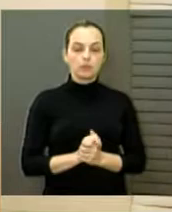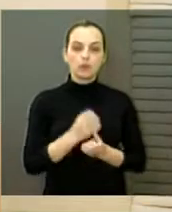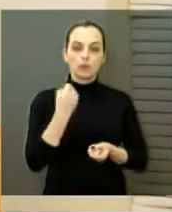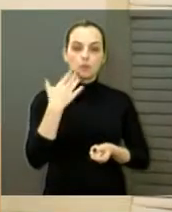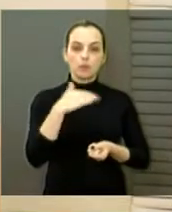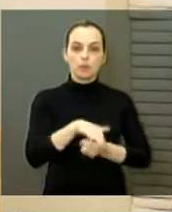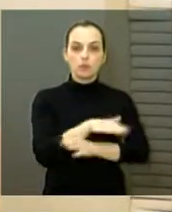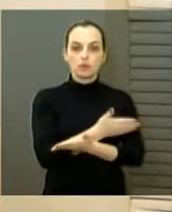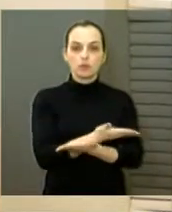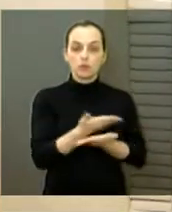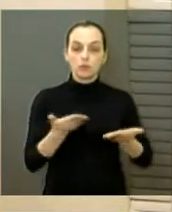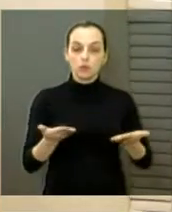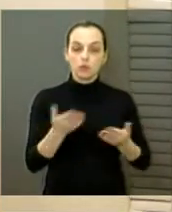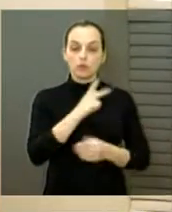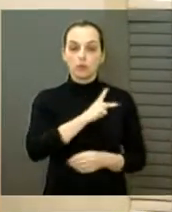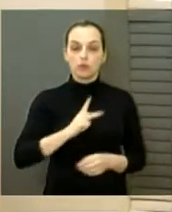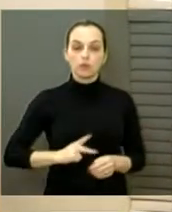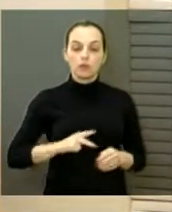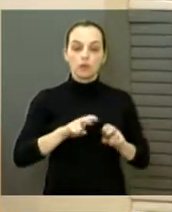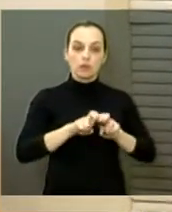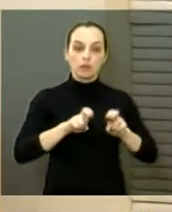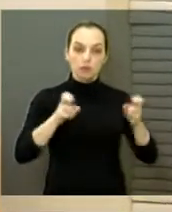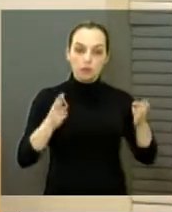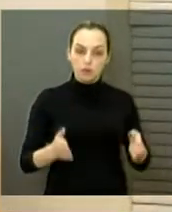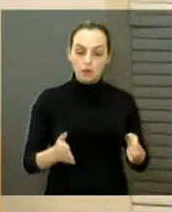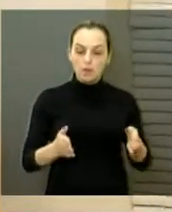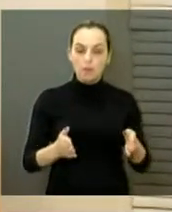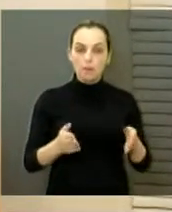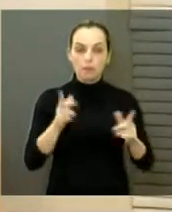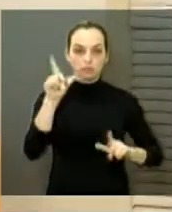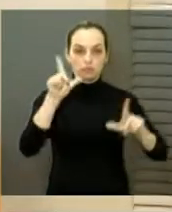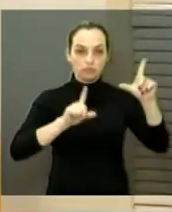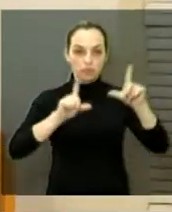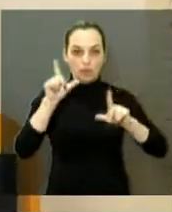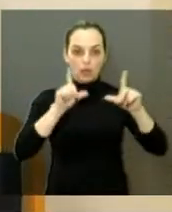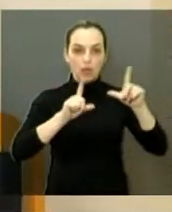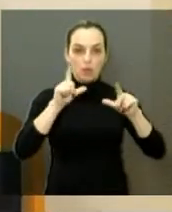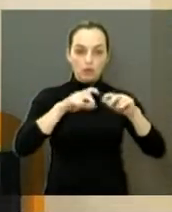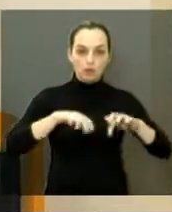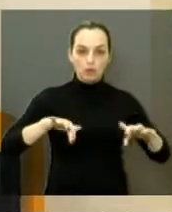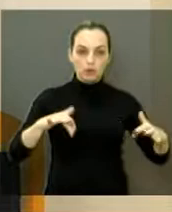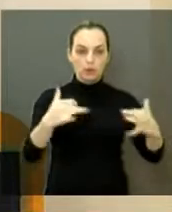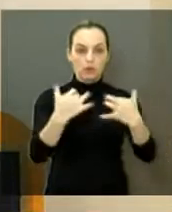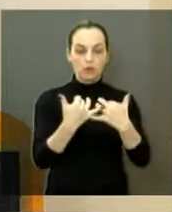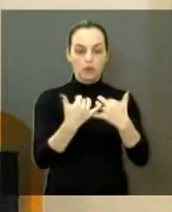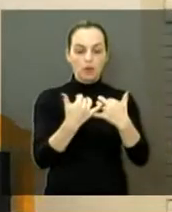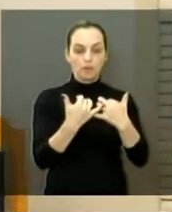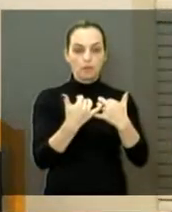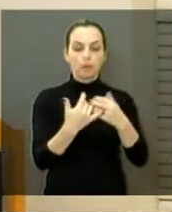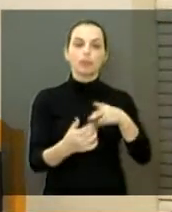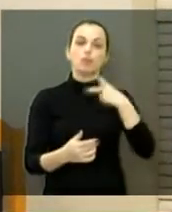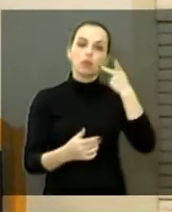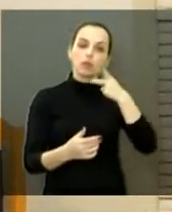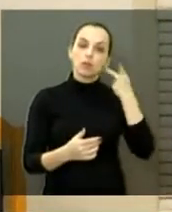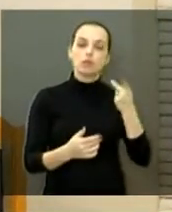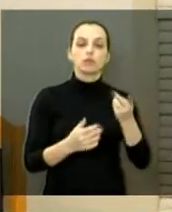Boa noite a todos, senhor presidente, a mesa, quem nos ouve e nos assiste no plenário, nobres vereadores.